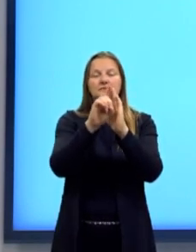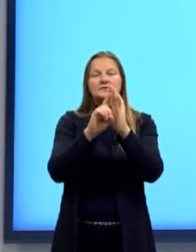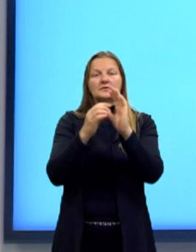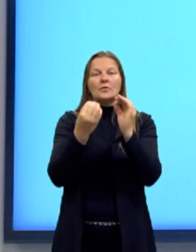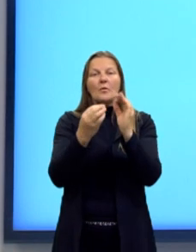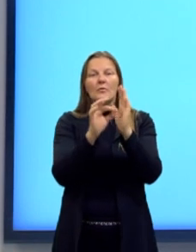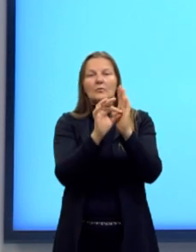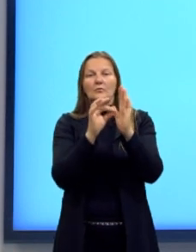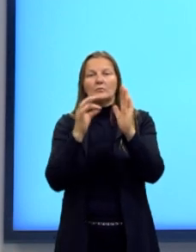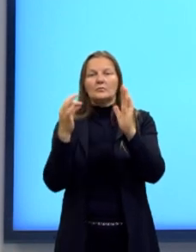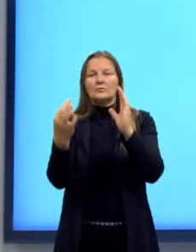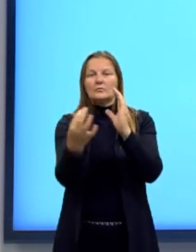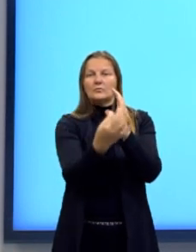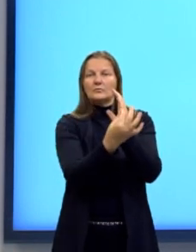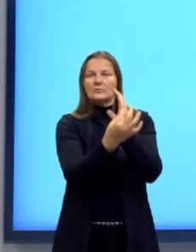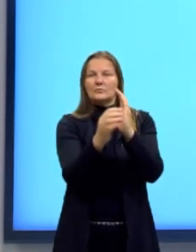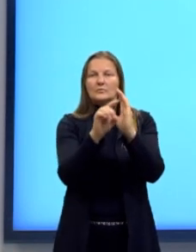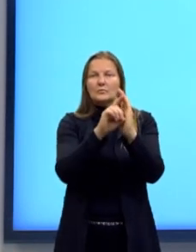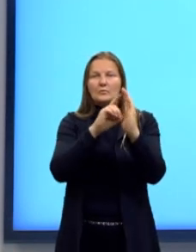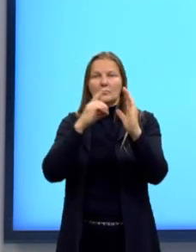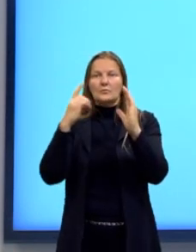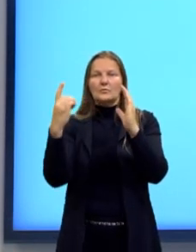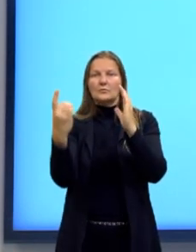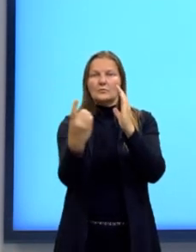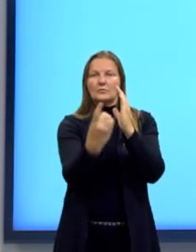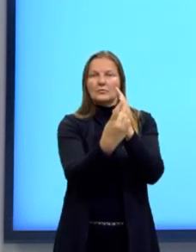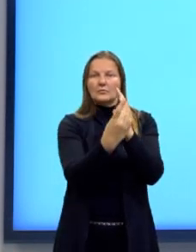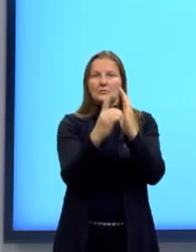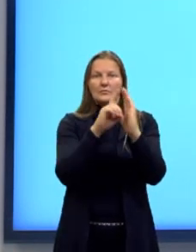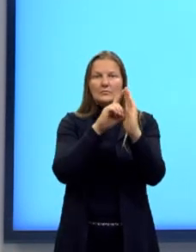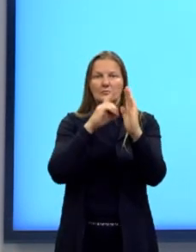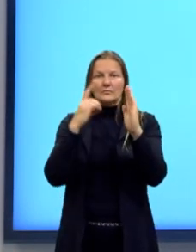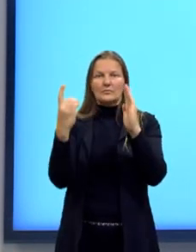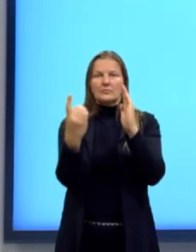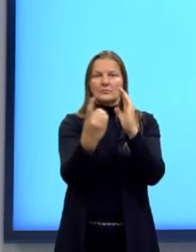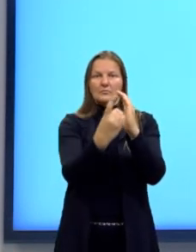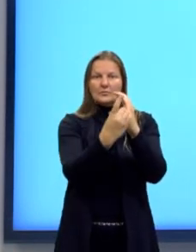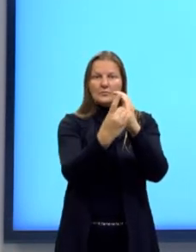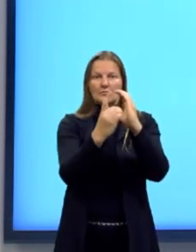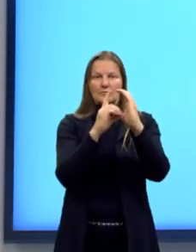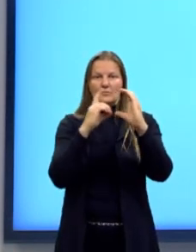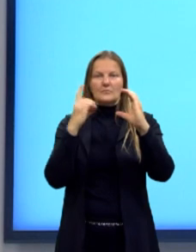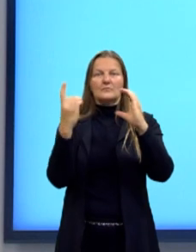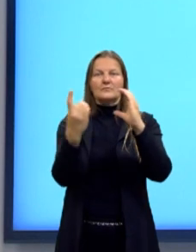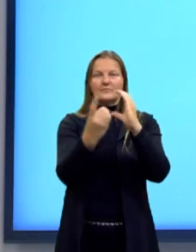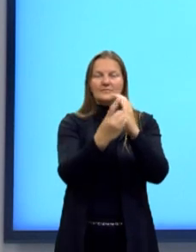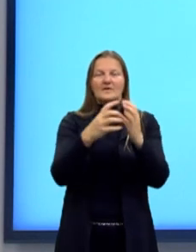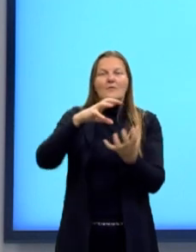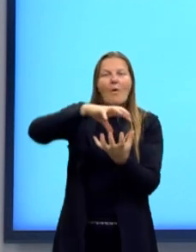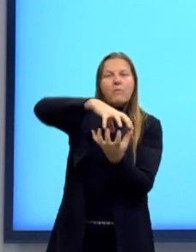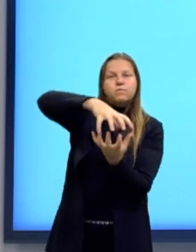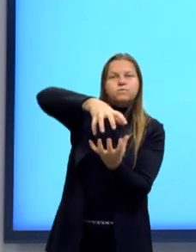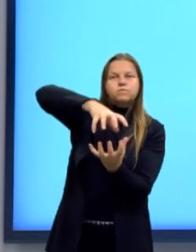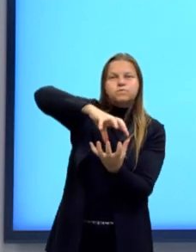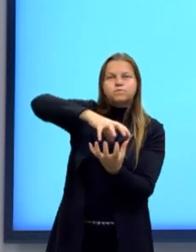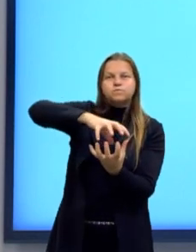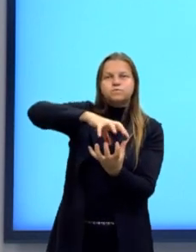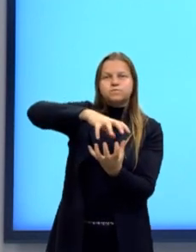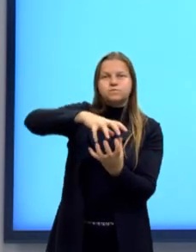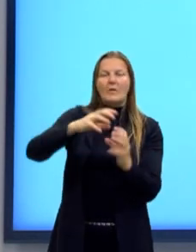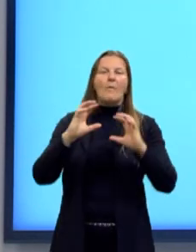né o formato circular então esferas seria aquele sólido ali né que se assemelha a uma bolinha né